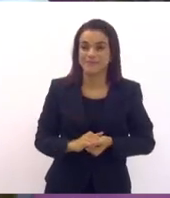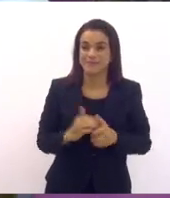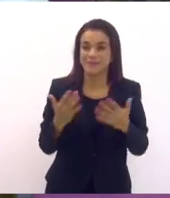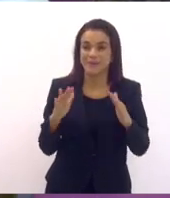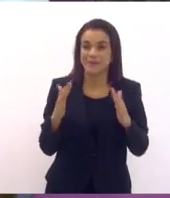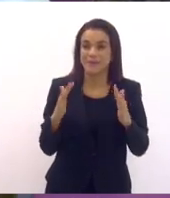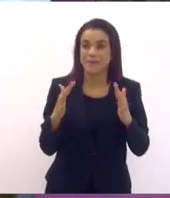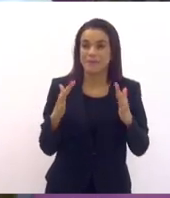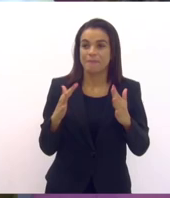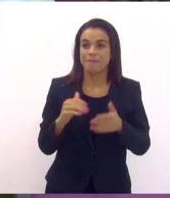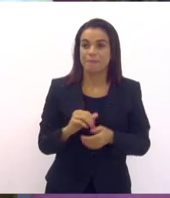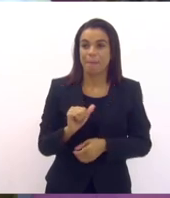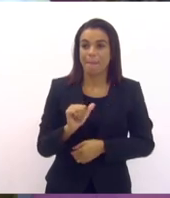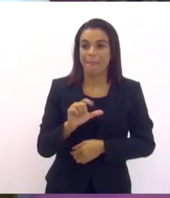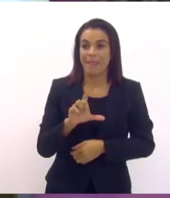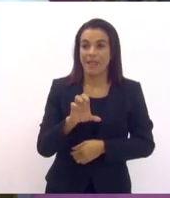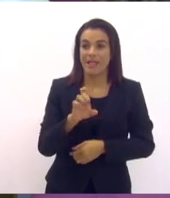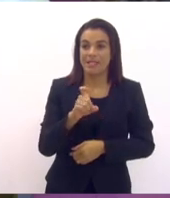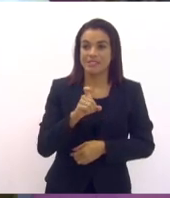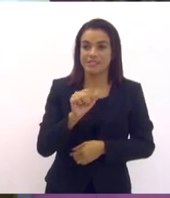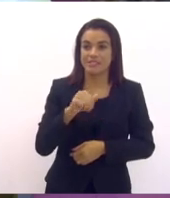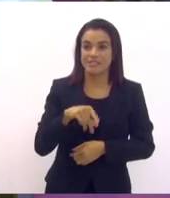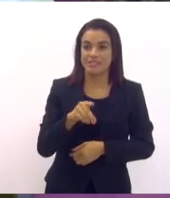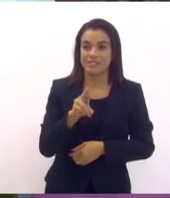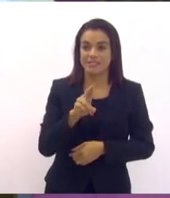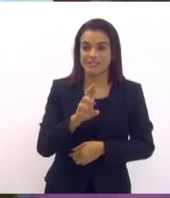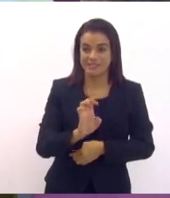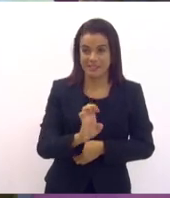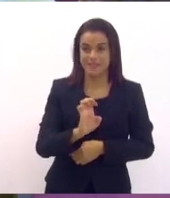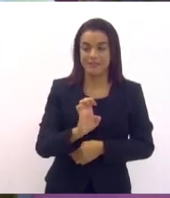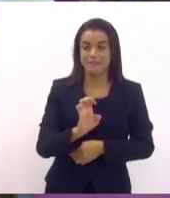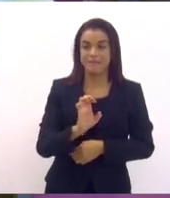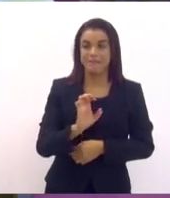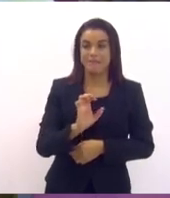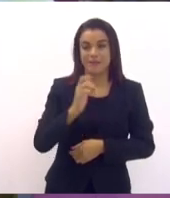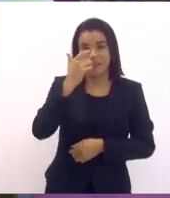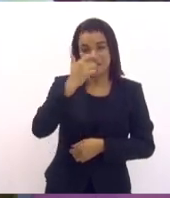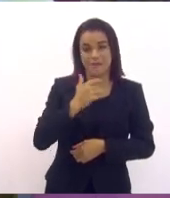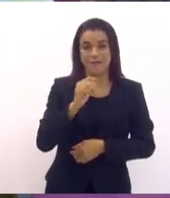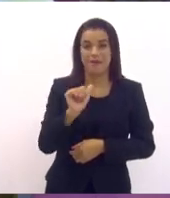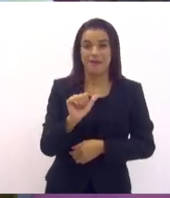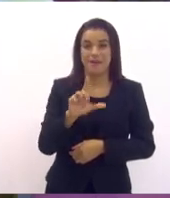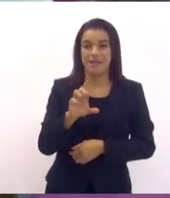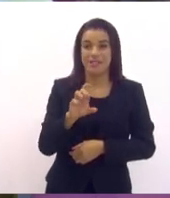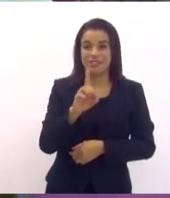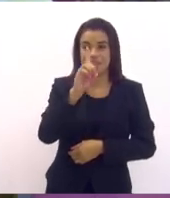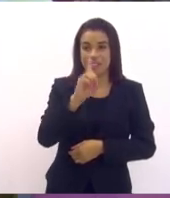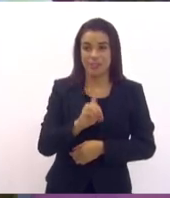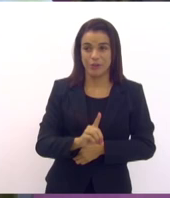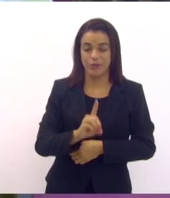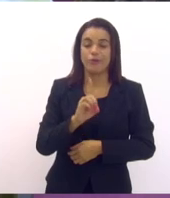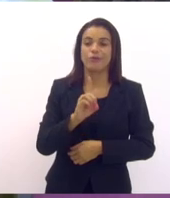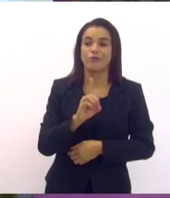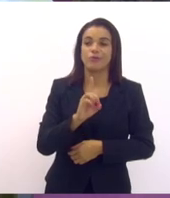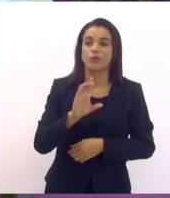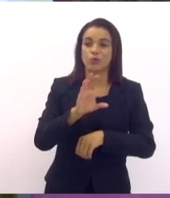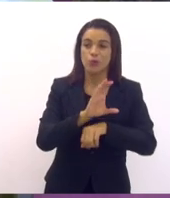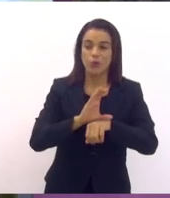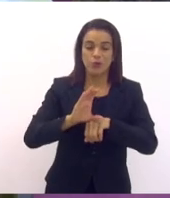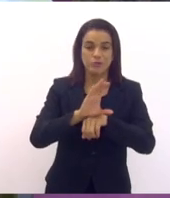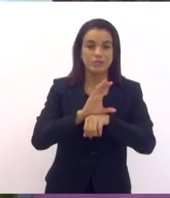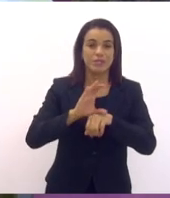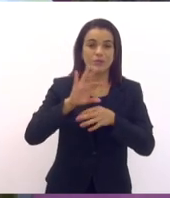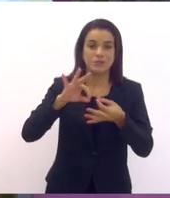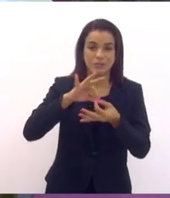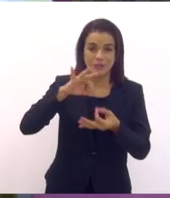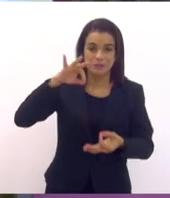Alexandre Alexandre Boa tarde a todos diretor de relações externas do Conselho Espírita do Estado do Rio